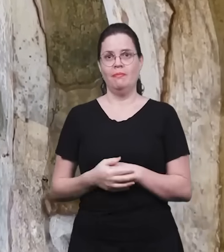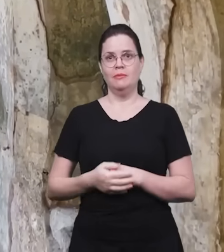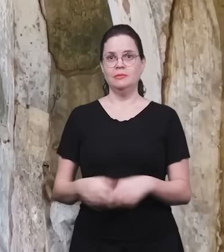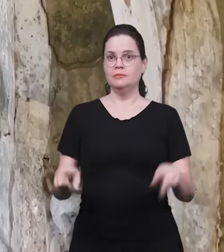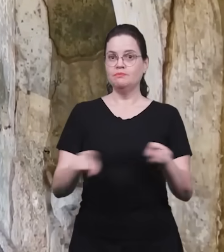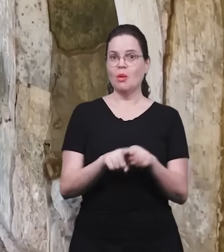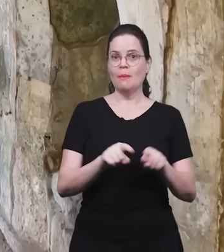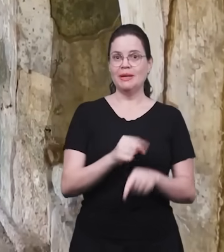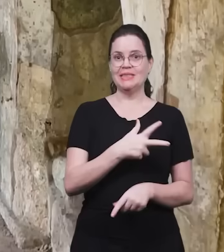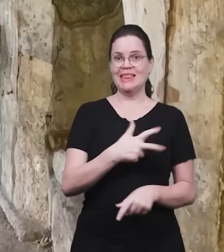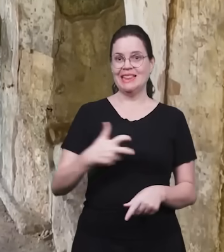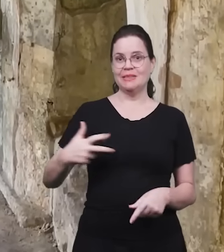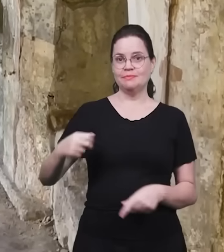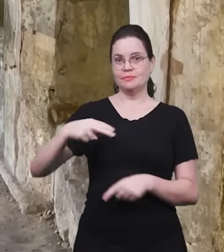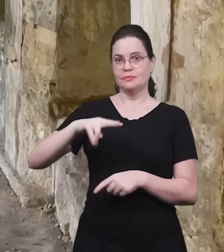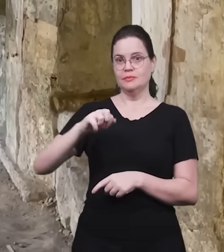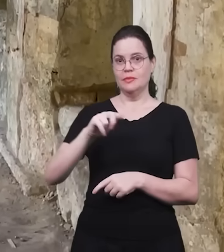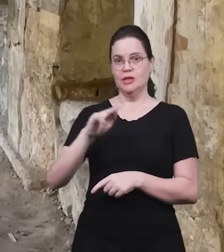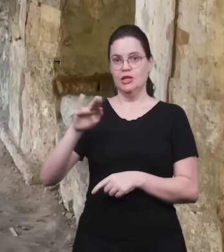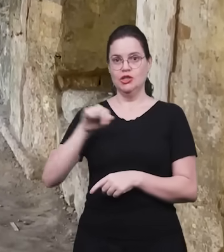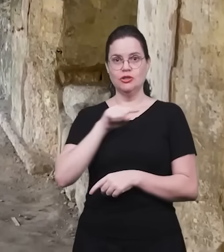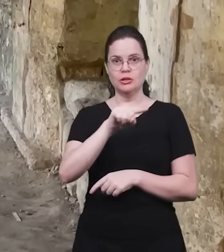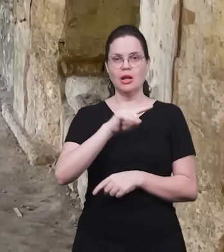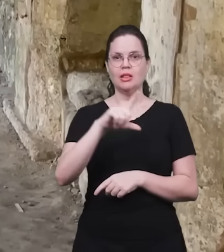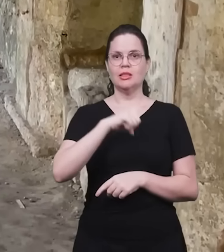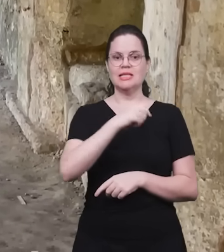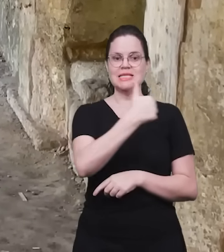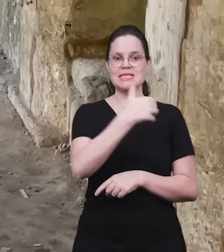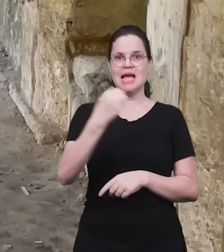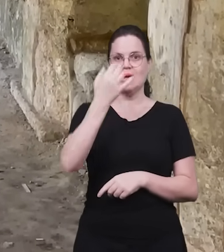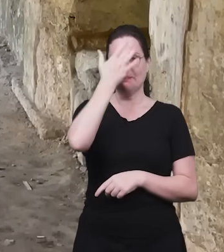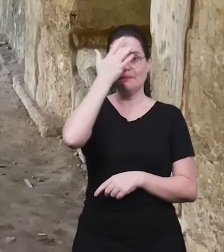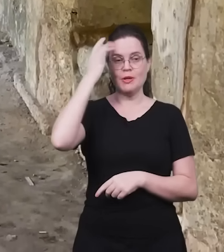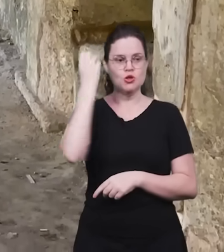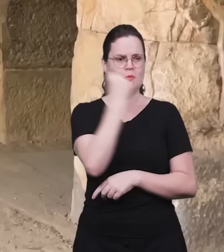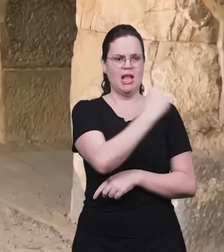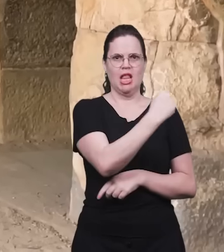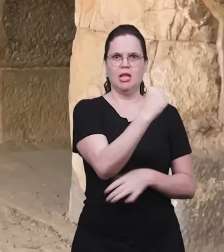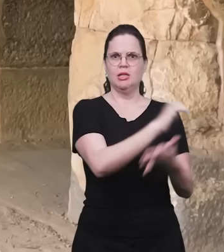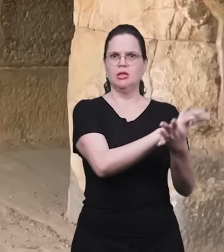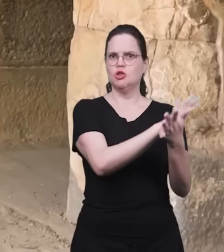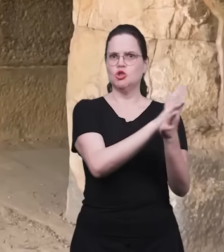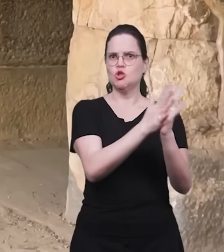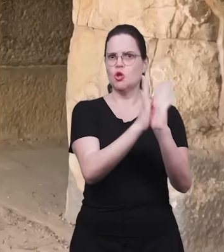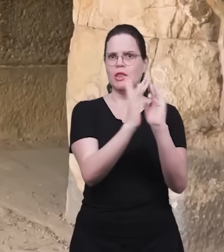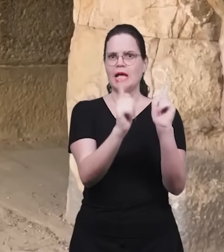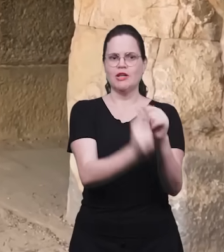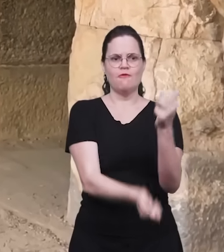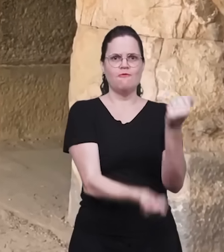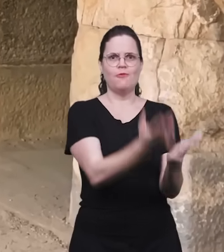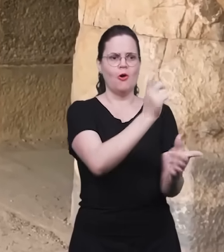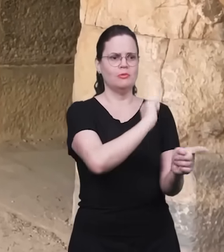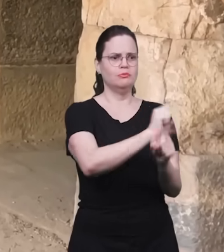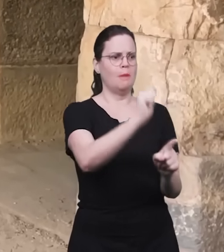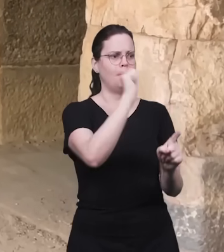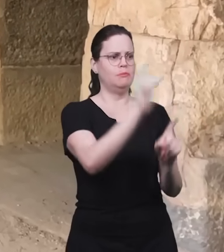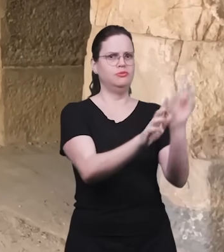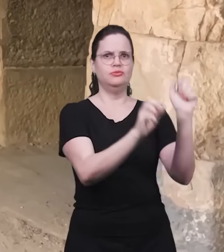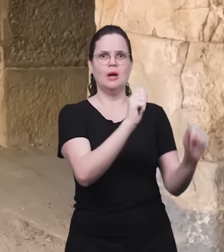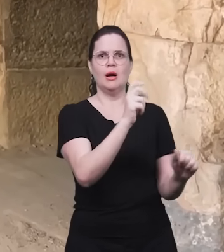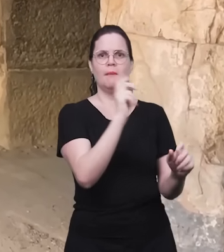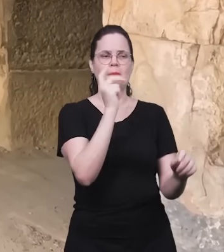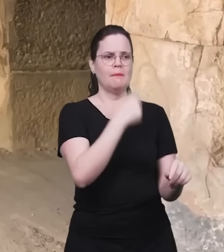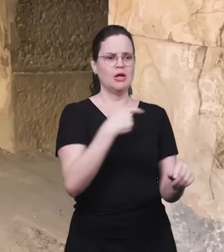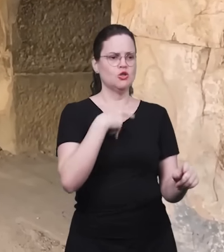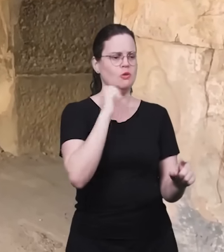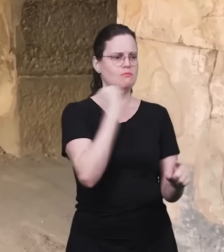Na Nigéria, eles matam 100 irmãos, 100 pessoas. Acabam com uma igreja, entram, tocam fogo, matam todo mundo. Mata pastor,